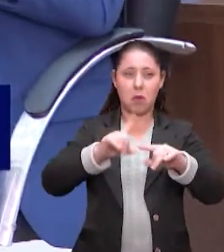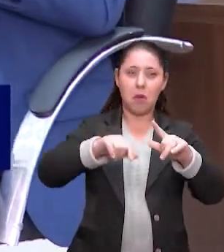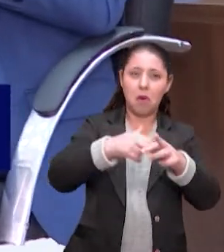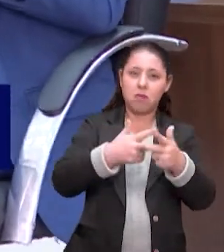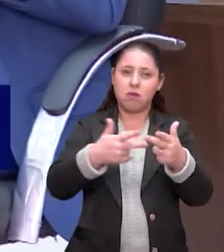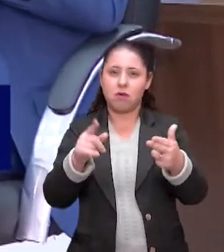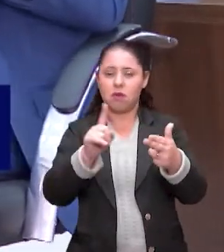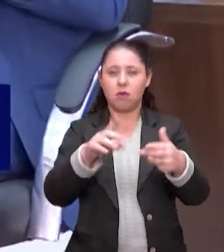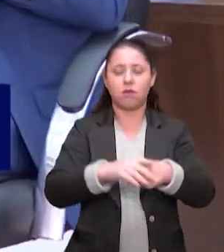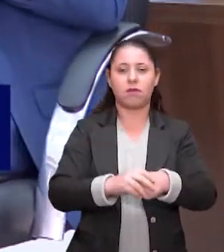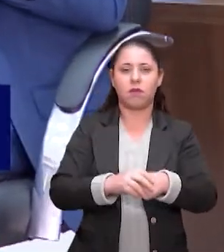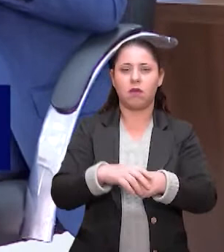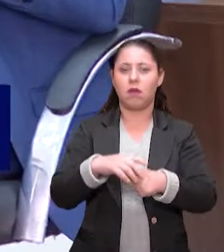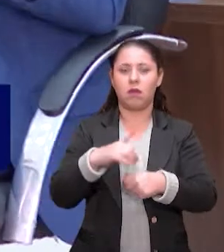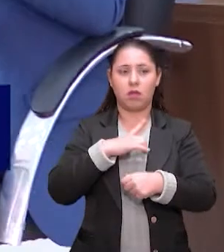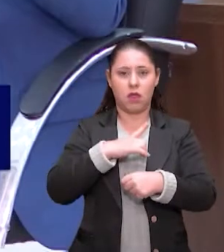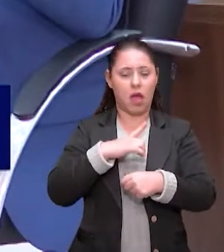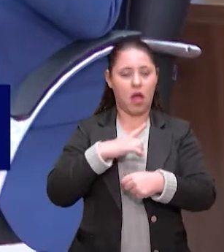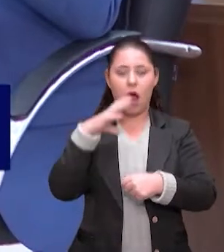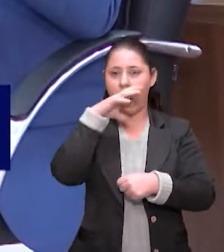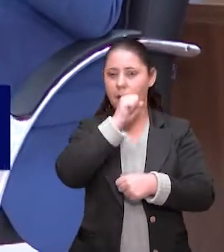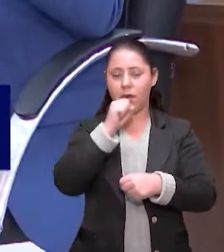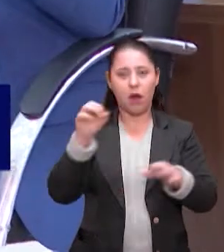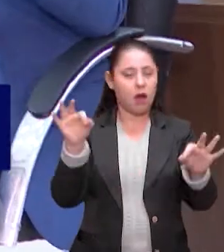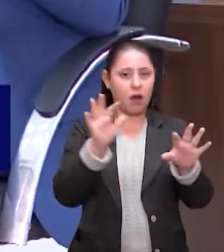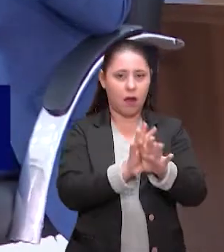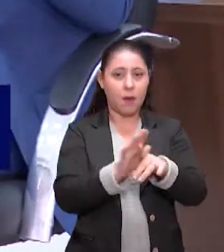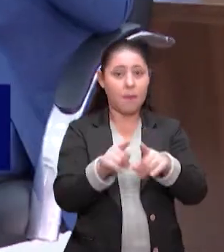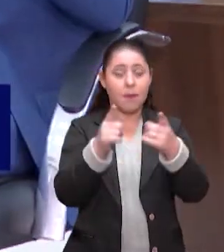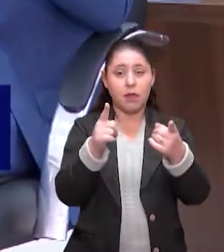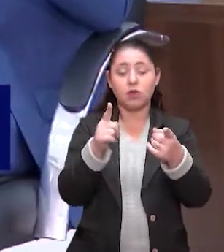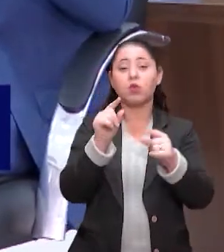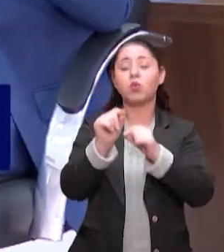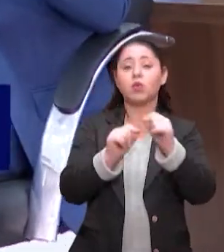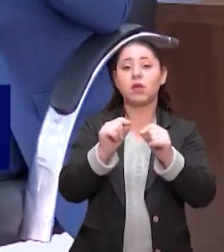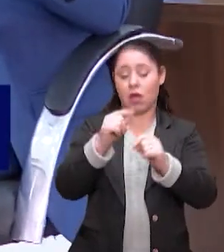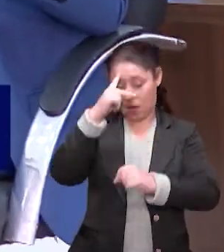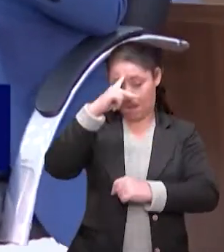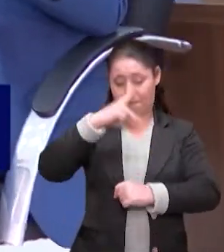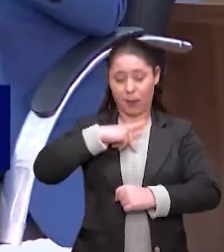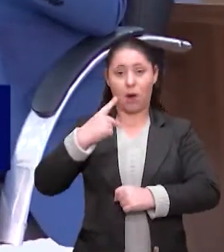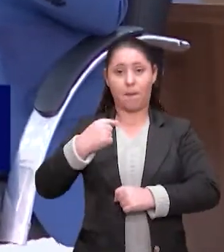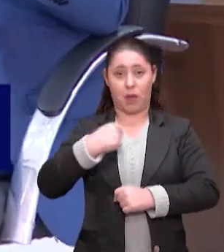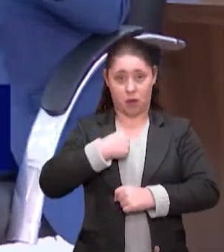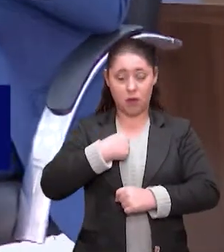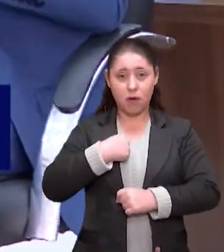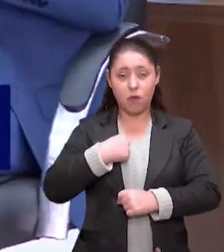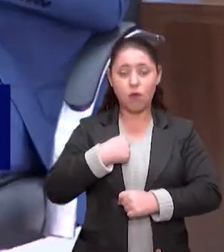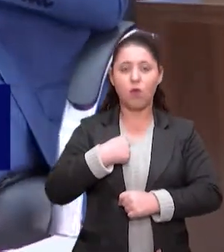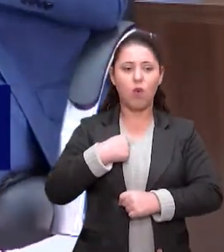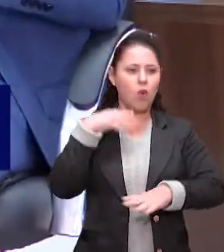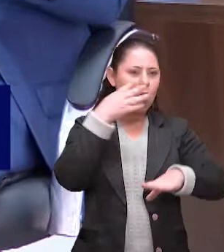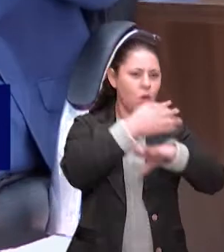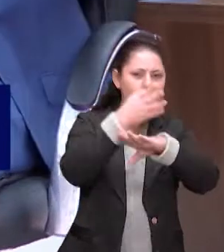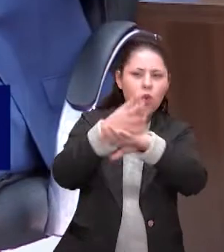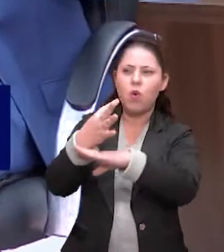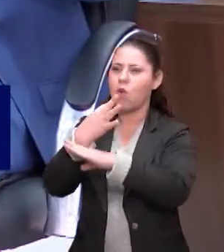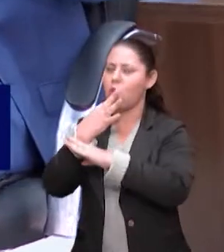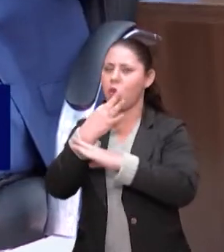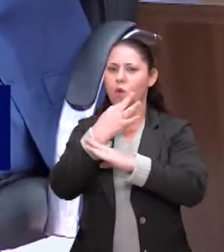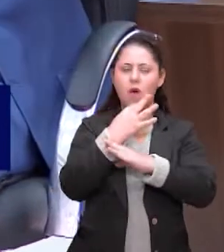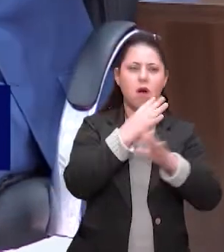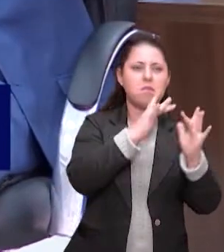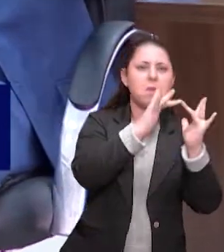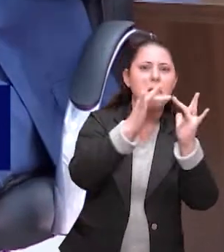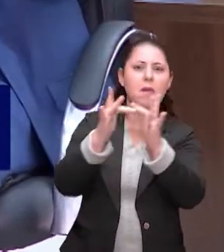materiais. Ter é passageiro nessa vida, né? Eu estou dizendo essencialmente ao que eu sou na vida, eu devo advocacia, aos lugares que eu conheci,